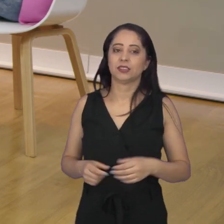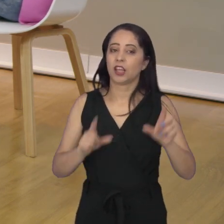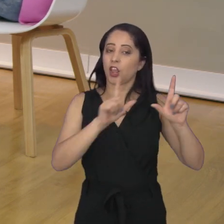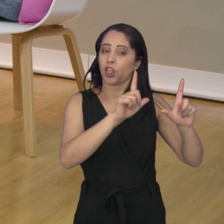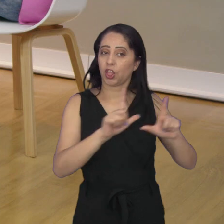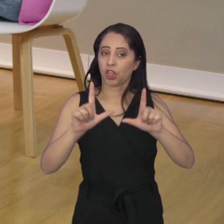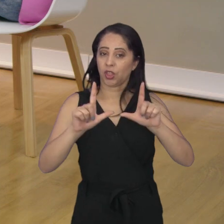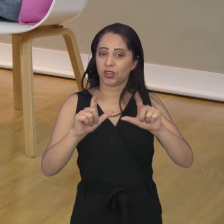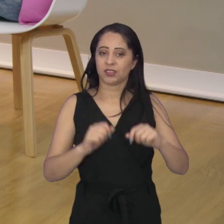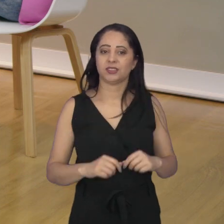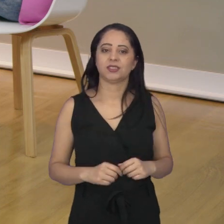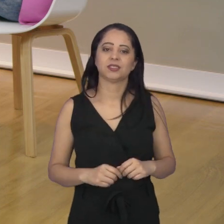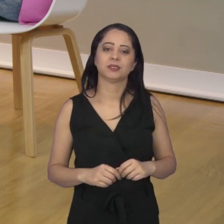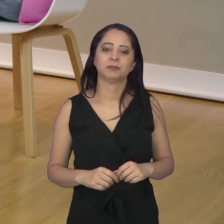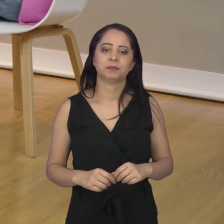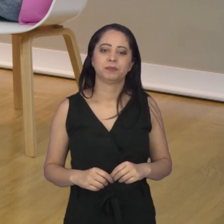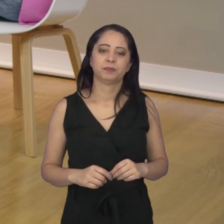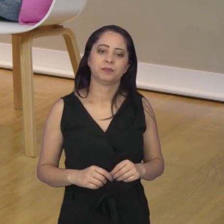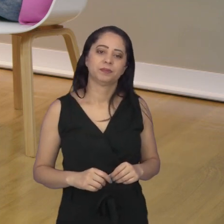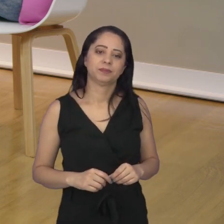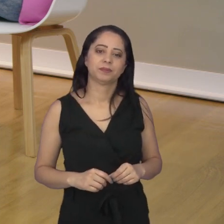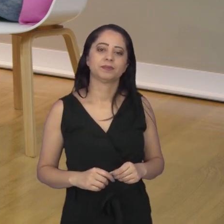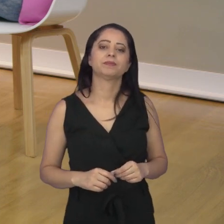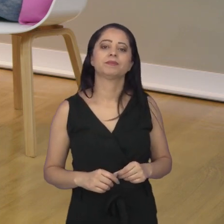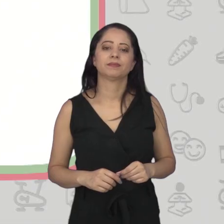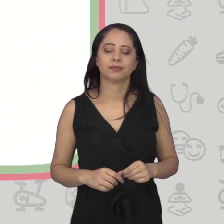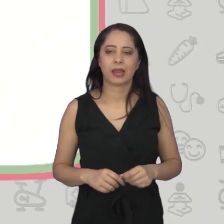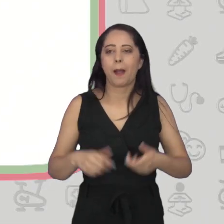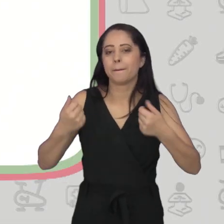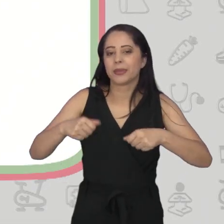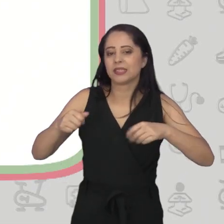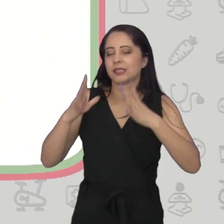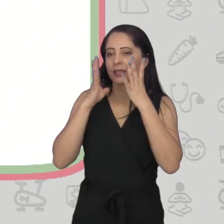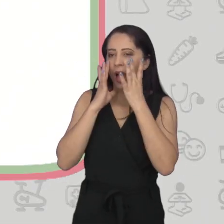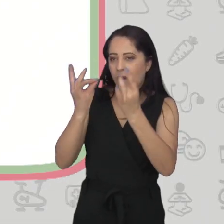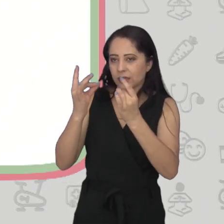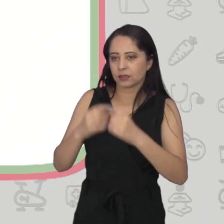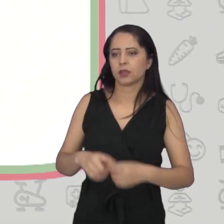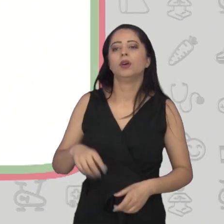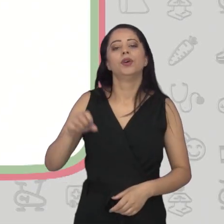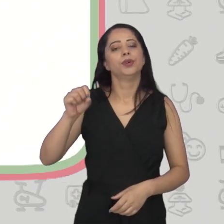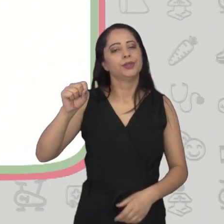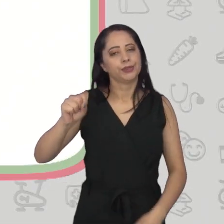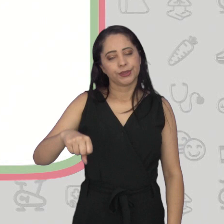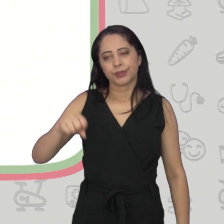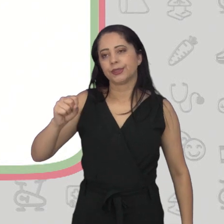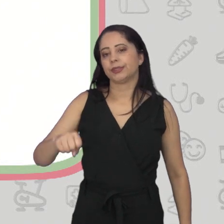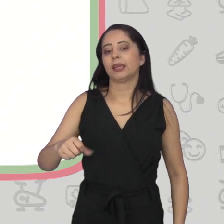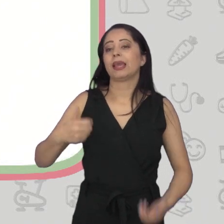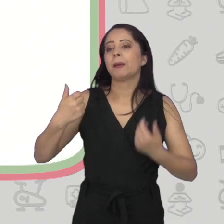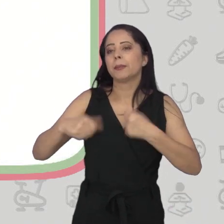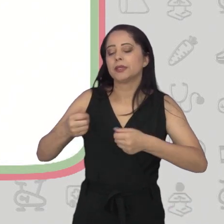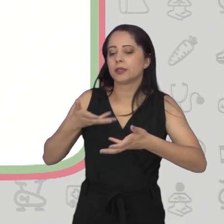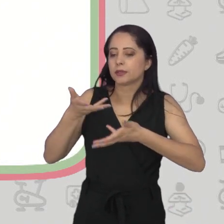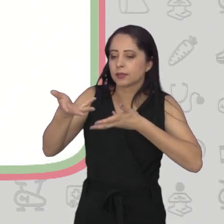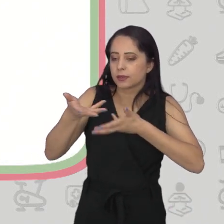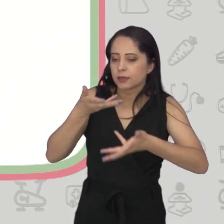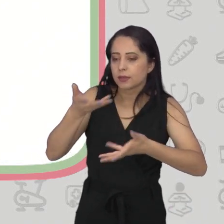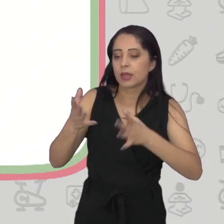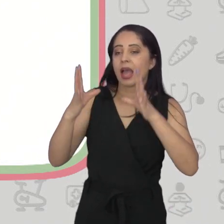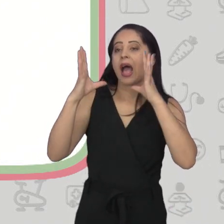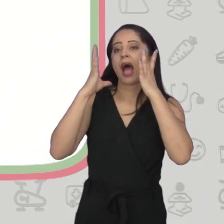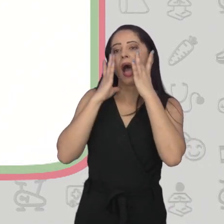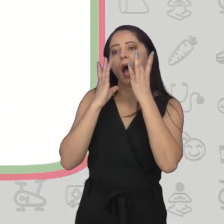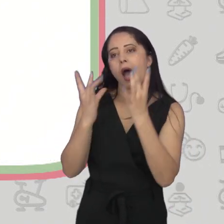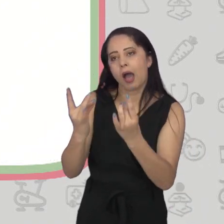quadros. Por favor, Matheus, coloca pra gente. Mari, ouça com atenção. Escutatória. É uma das coisas muito importantes Sim.